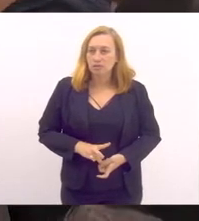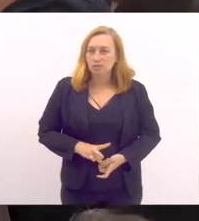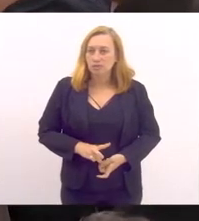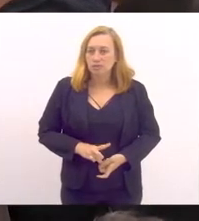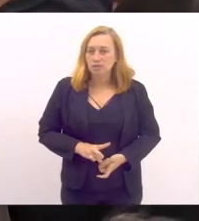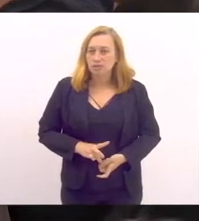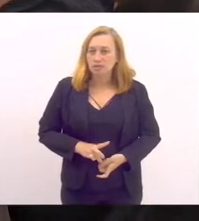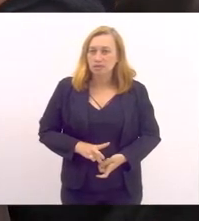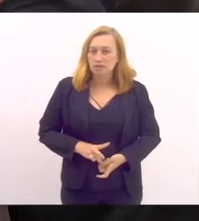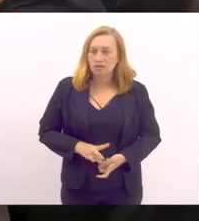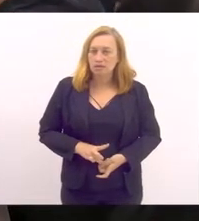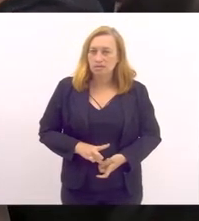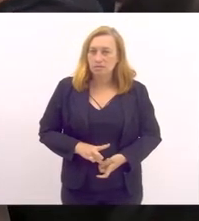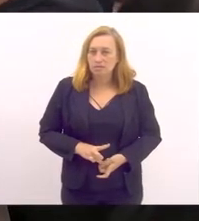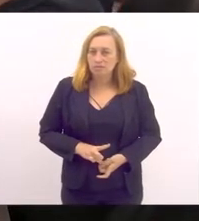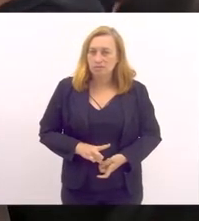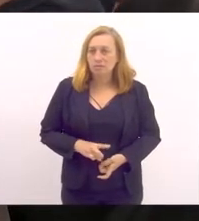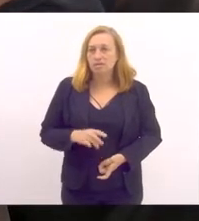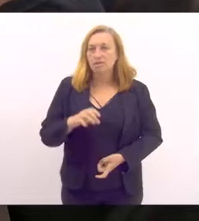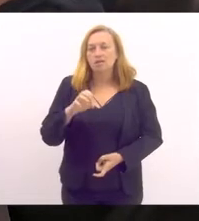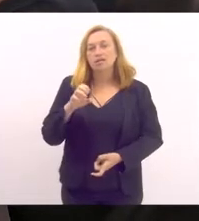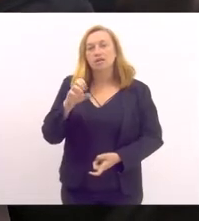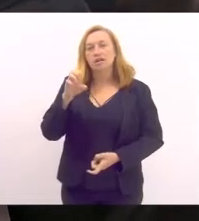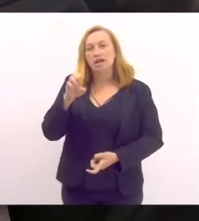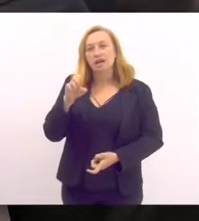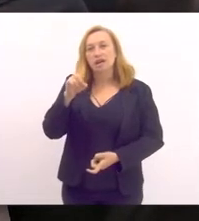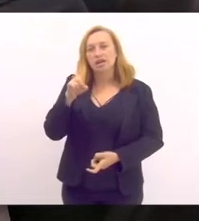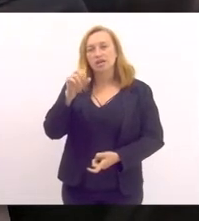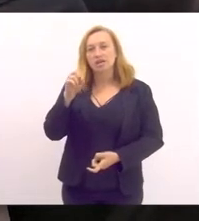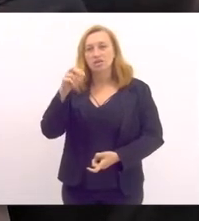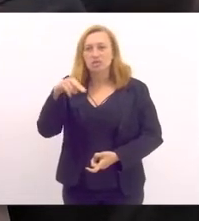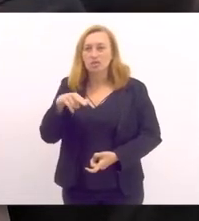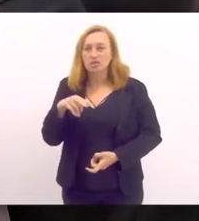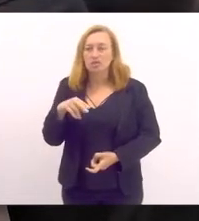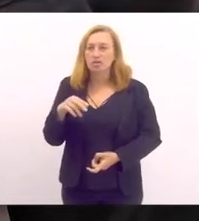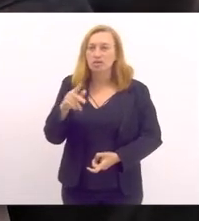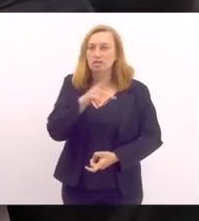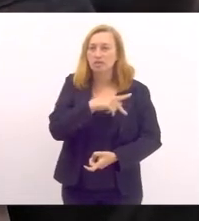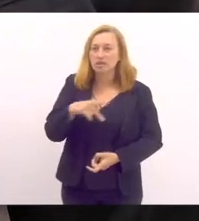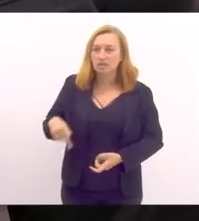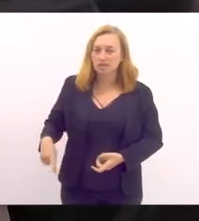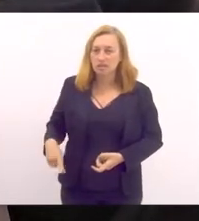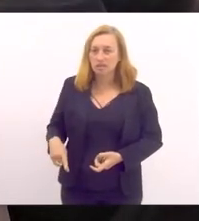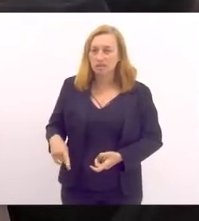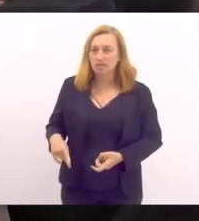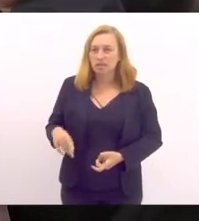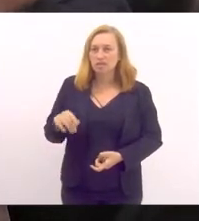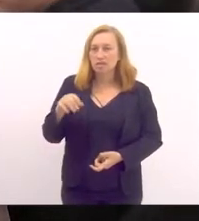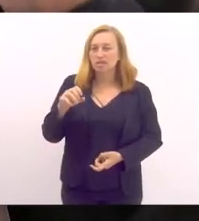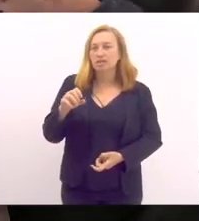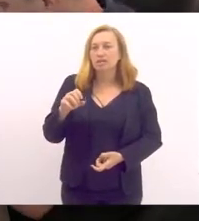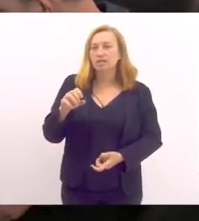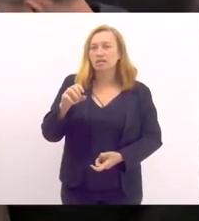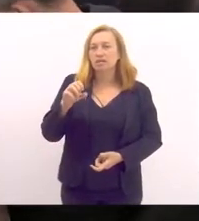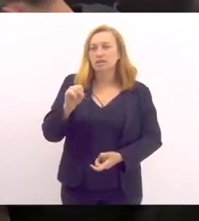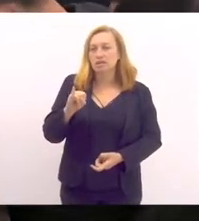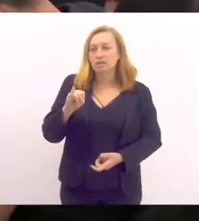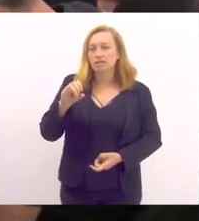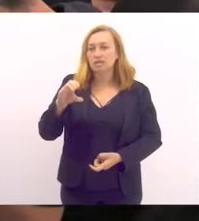Passo a palavra agora para o senhor Edson Almeida, que é presidente da IGR da Serra Verde Imperial.